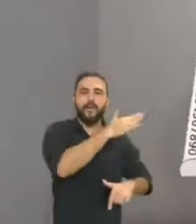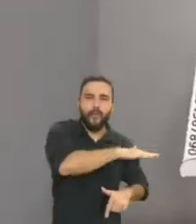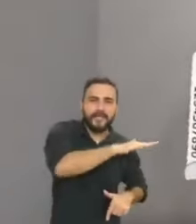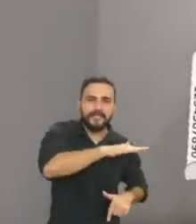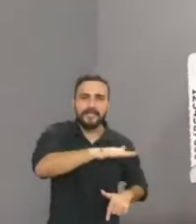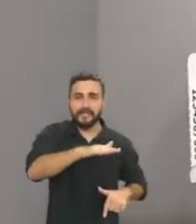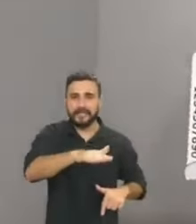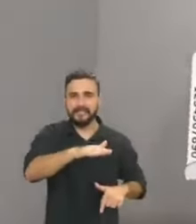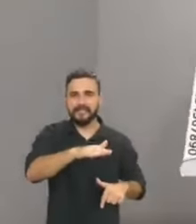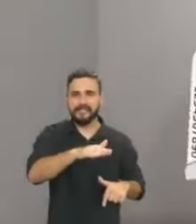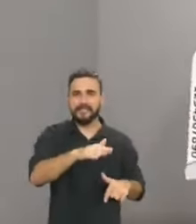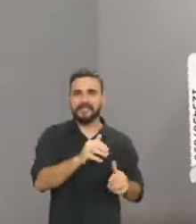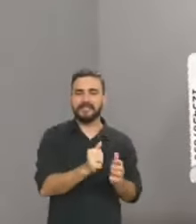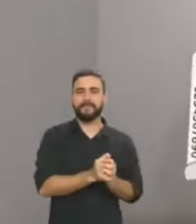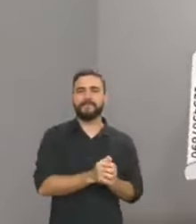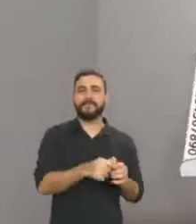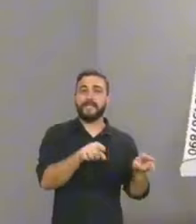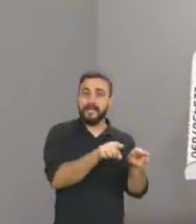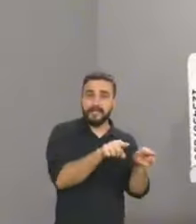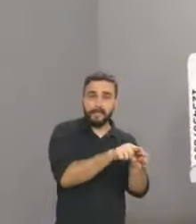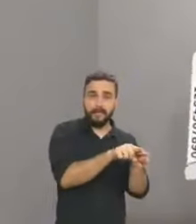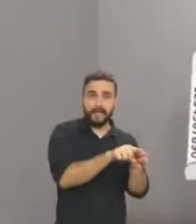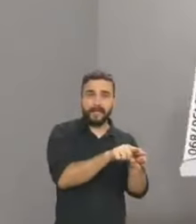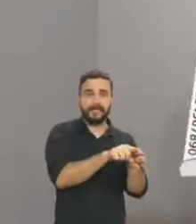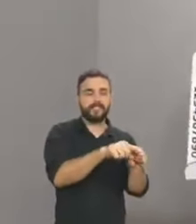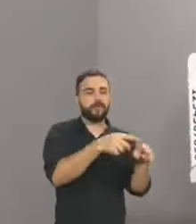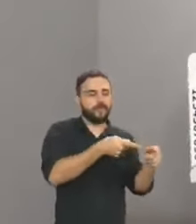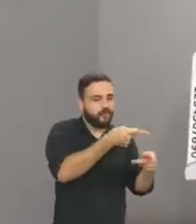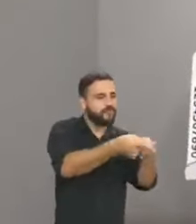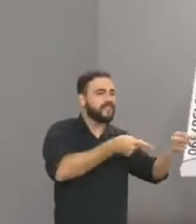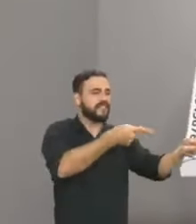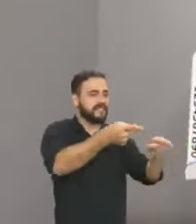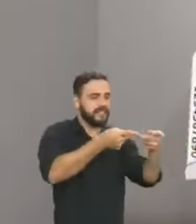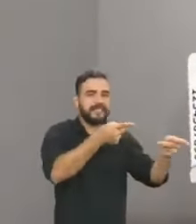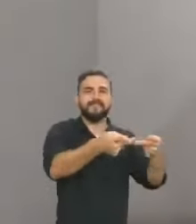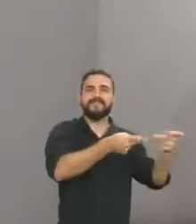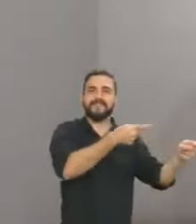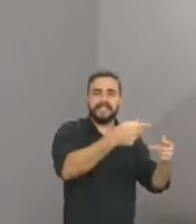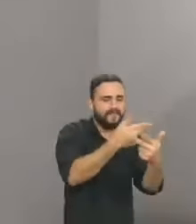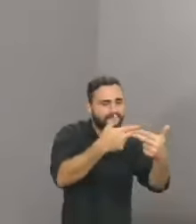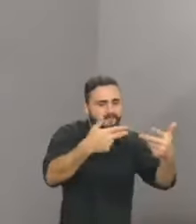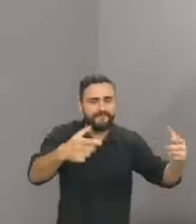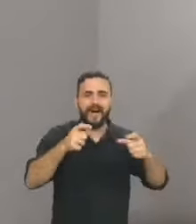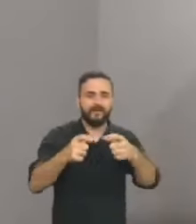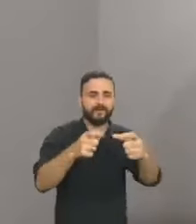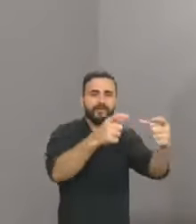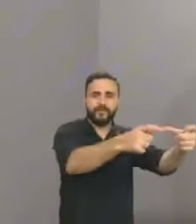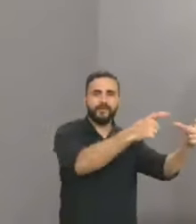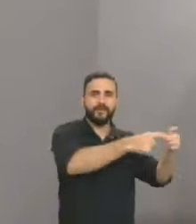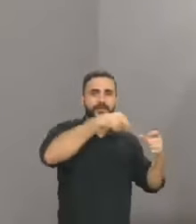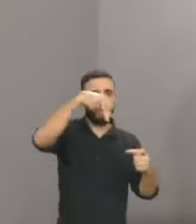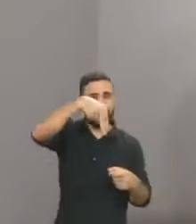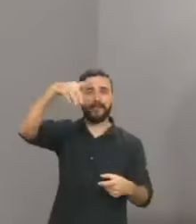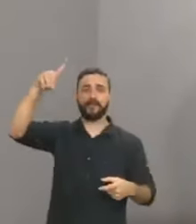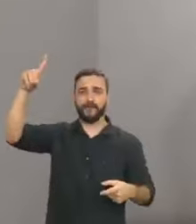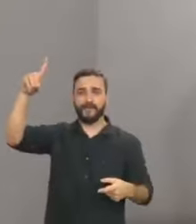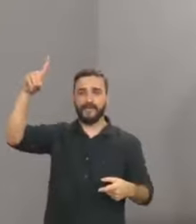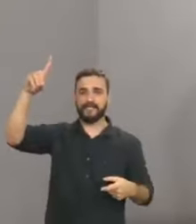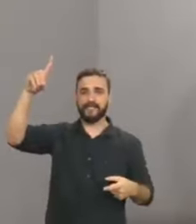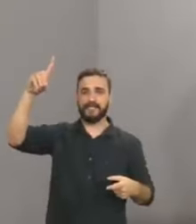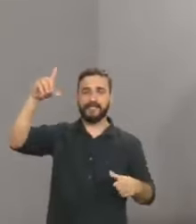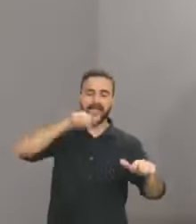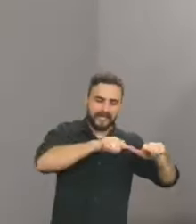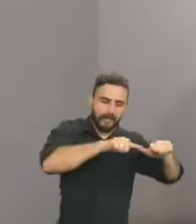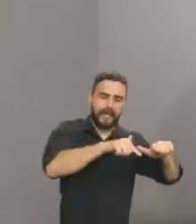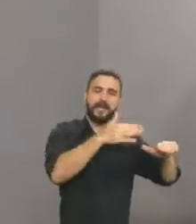levados para a região dos interiores, de onde muitas dessas crianças vêm, e então nos